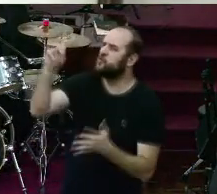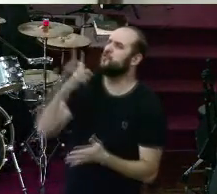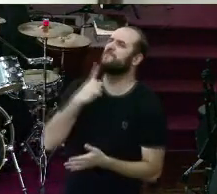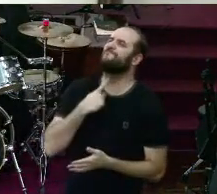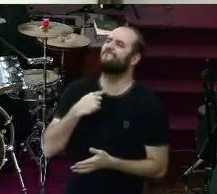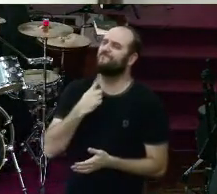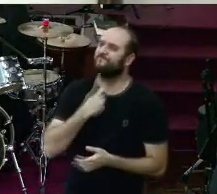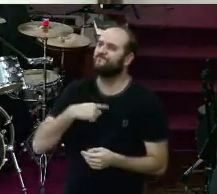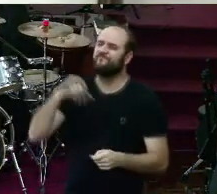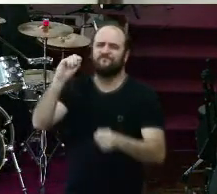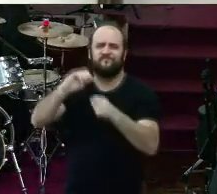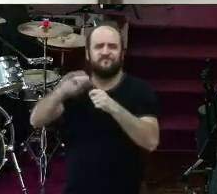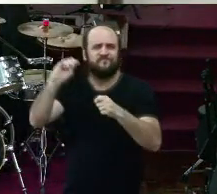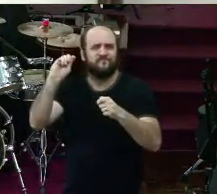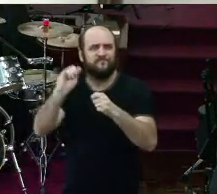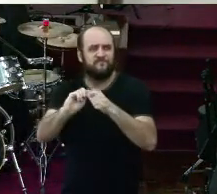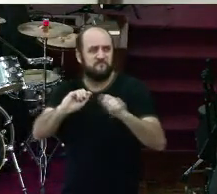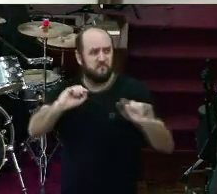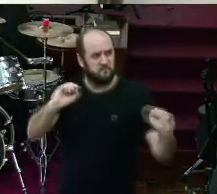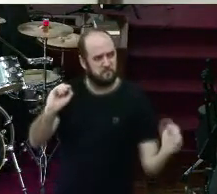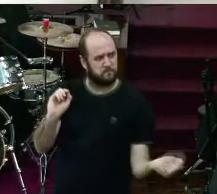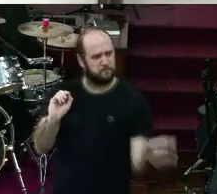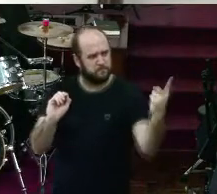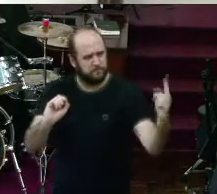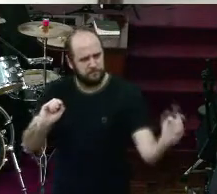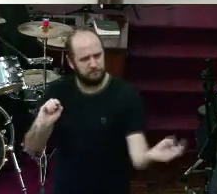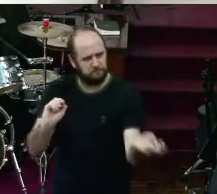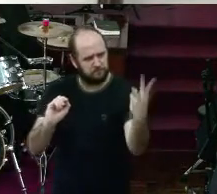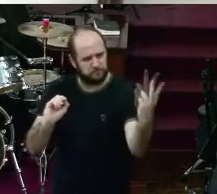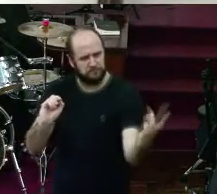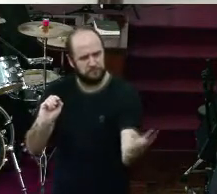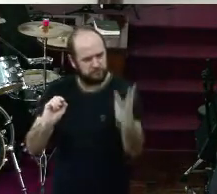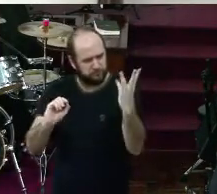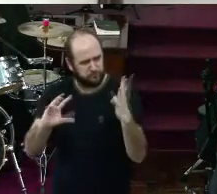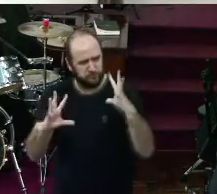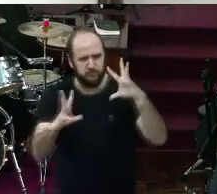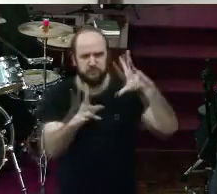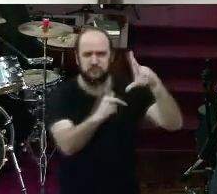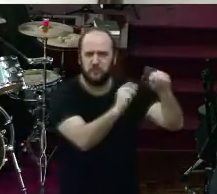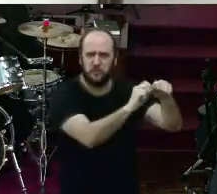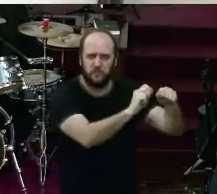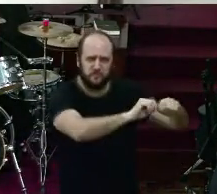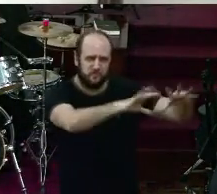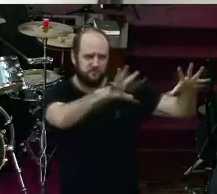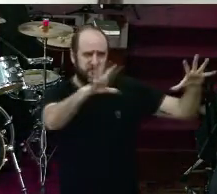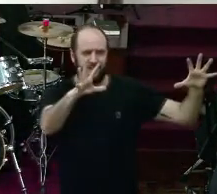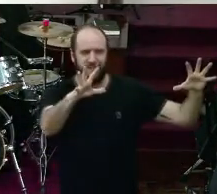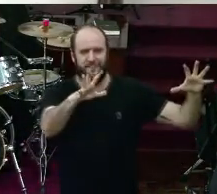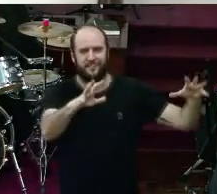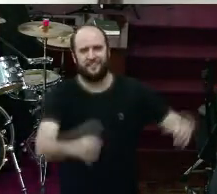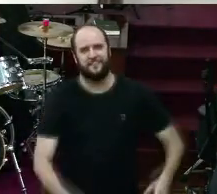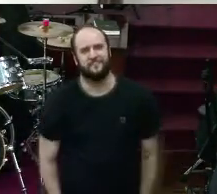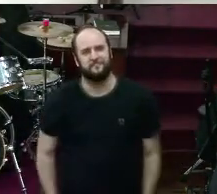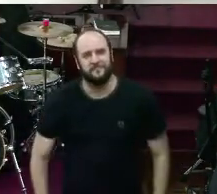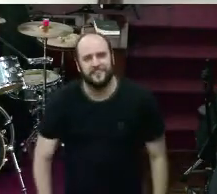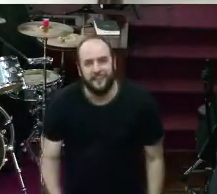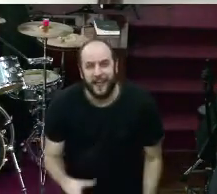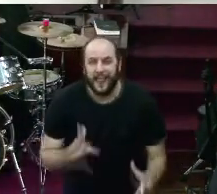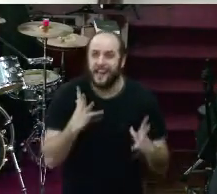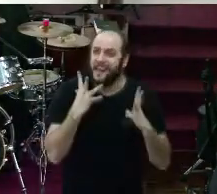vontade, vieram a existir e foram criadas. Esse texto é glorioso,